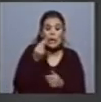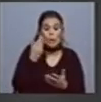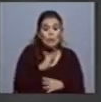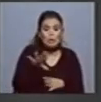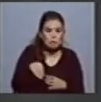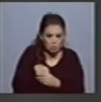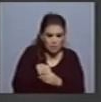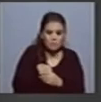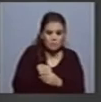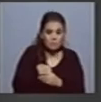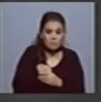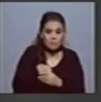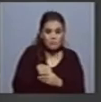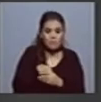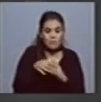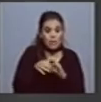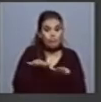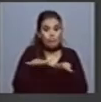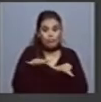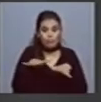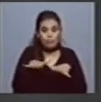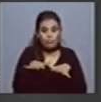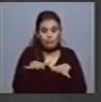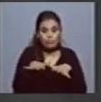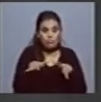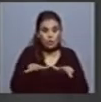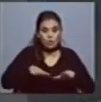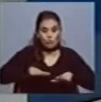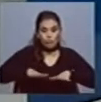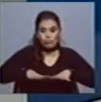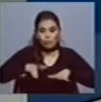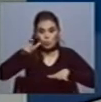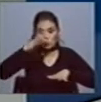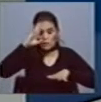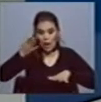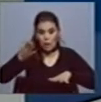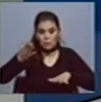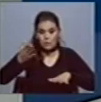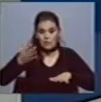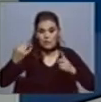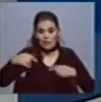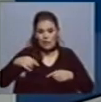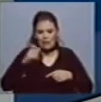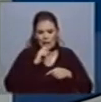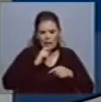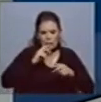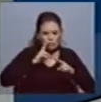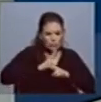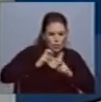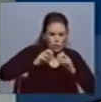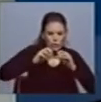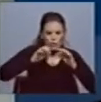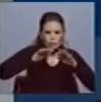aplicar-se à sismologia. E, portanto, como podes imaginar, para termos estes detectores, eles conseguem detectar vibrações